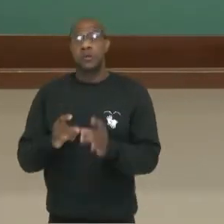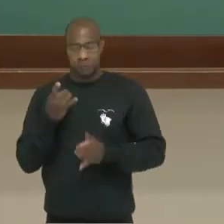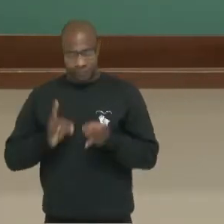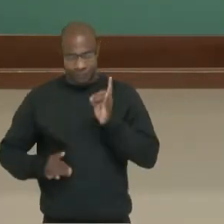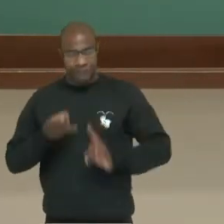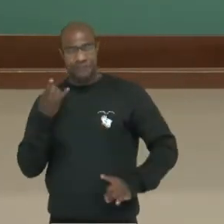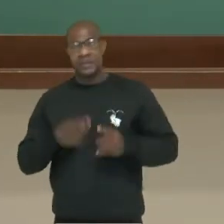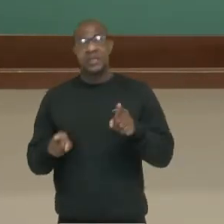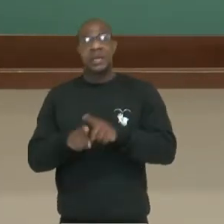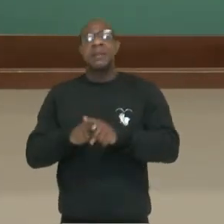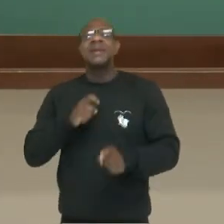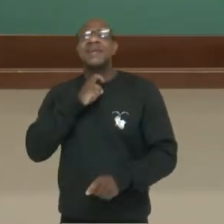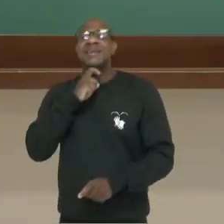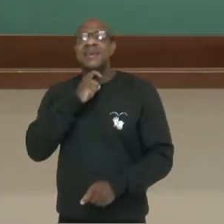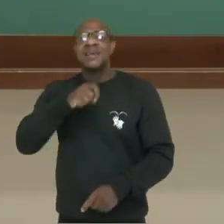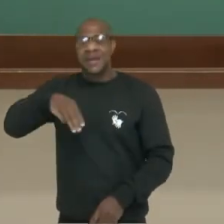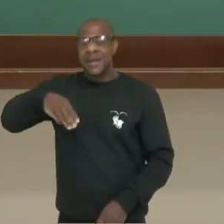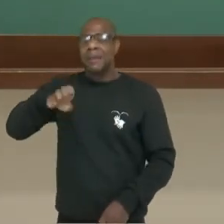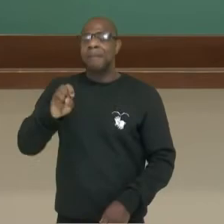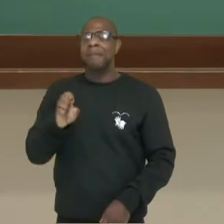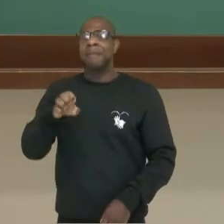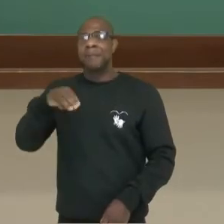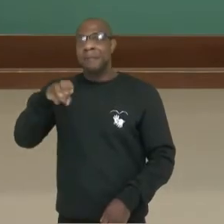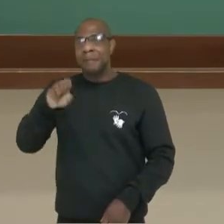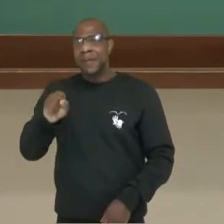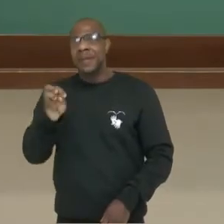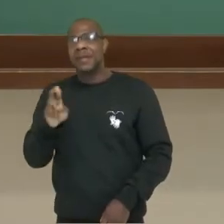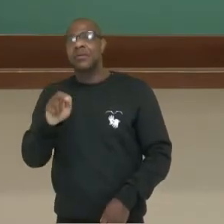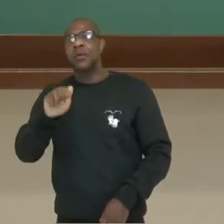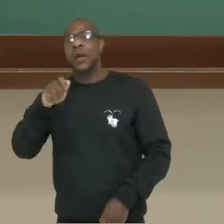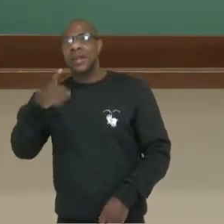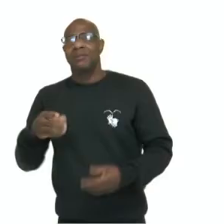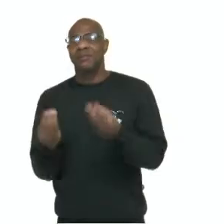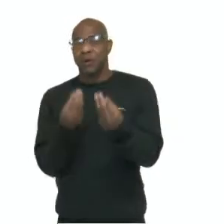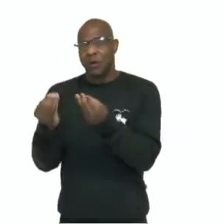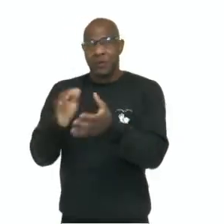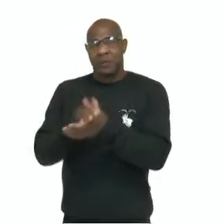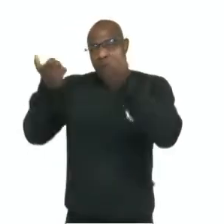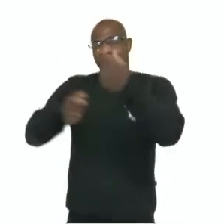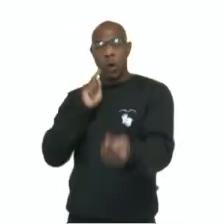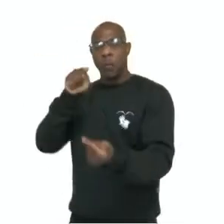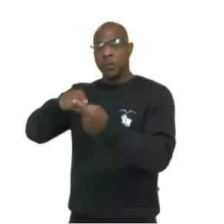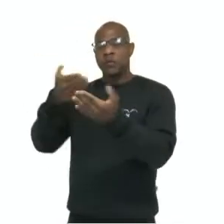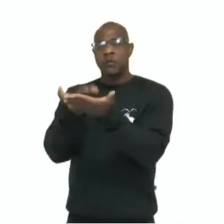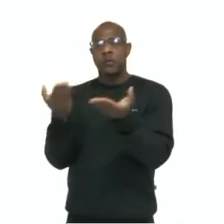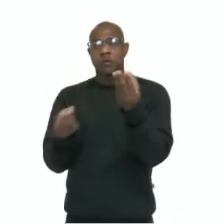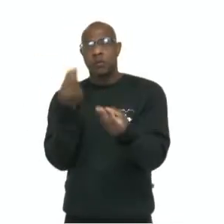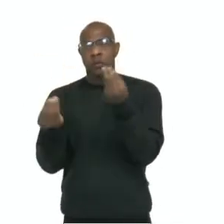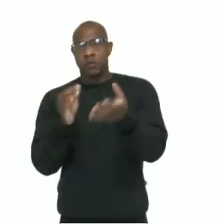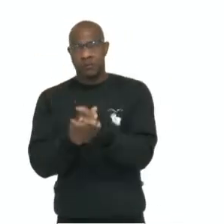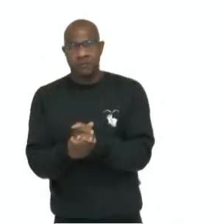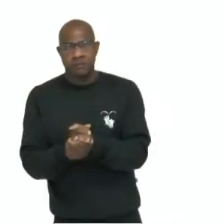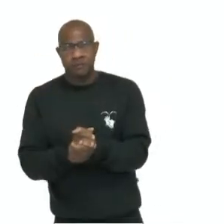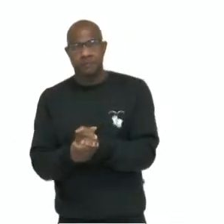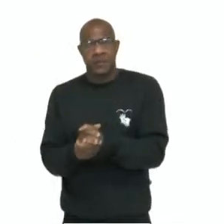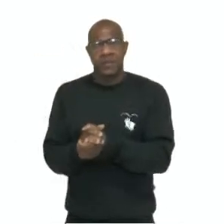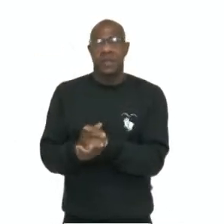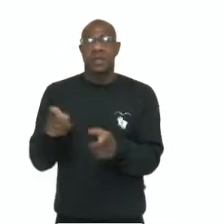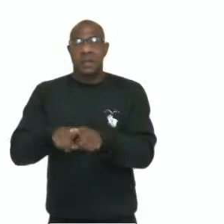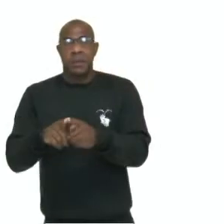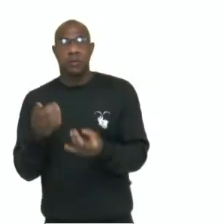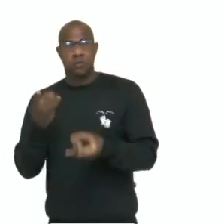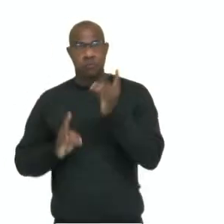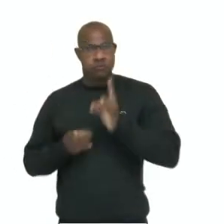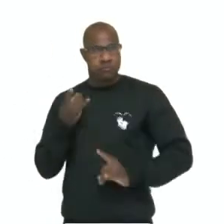menstrual. Quais são os objetivos dessa aula? Conhecer os principais hormônios sexuais masculinos e femininos